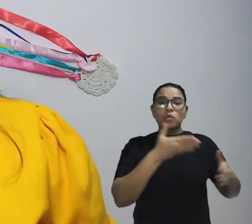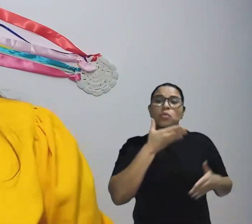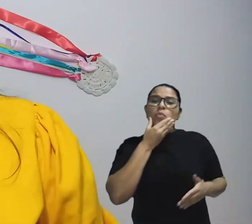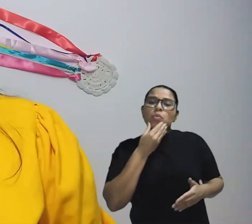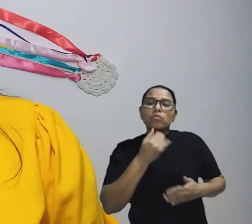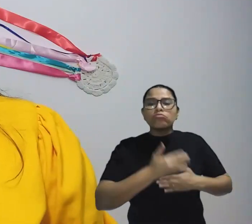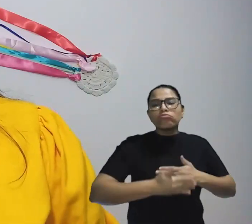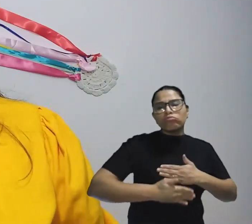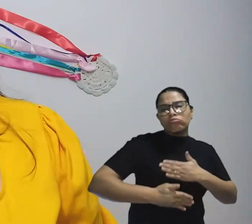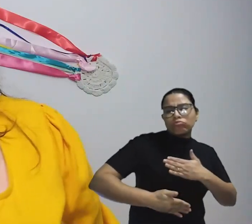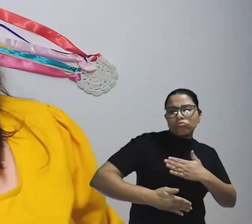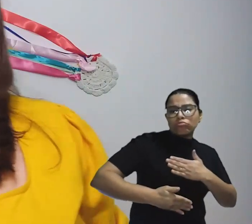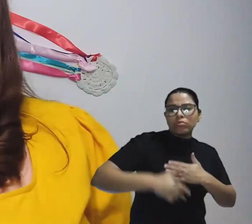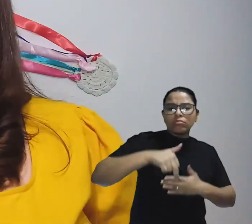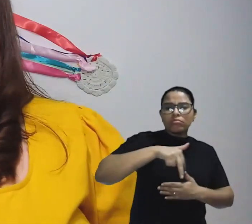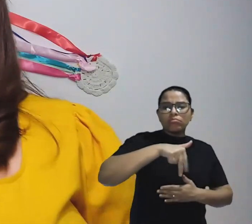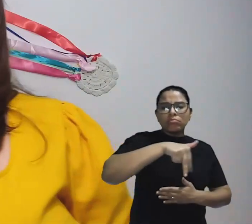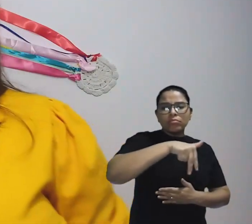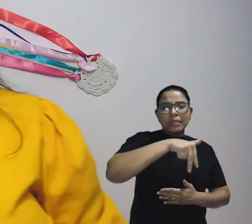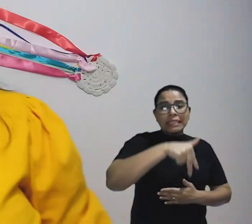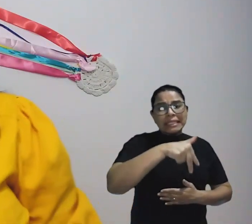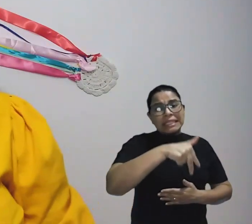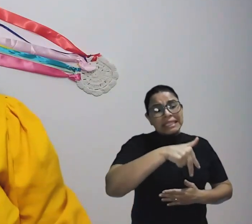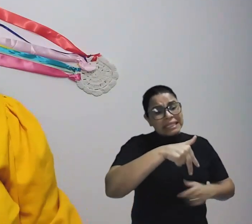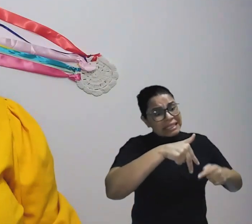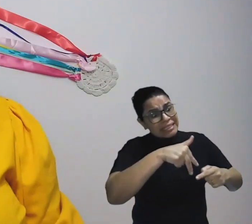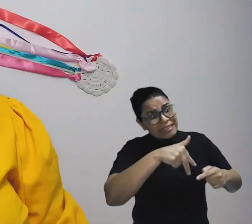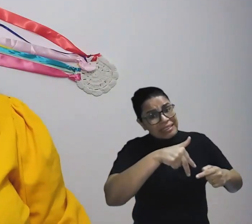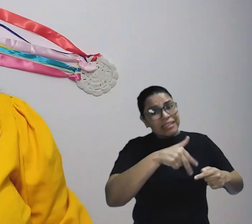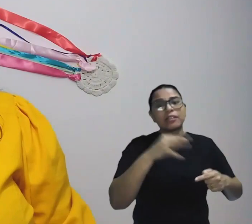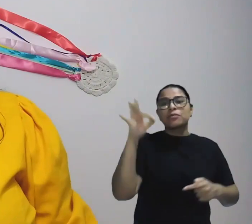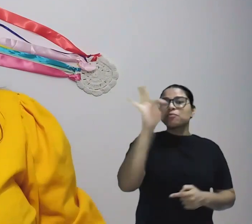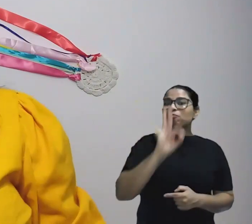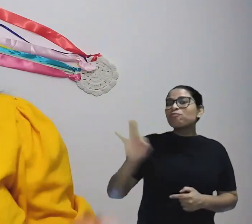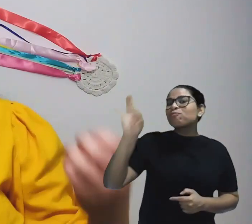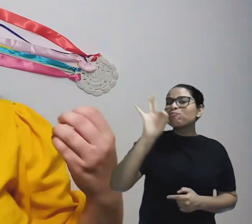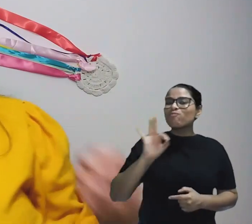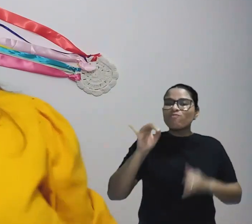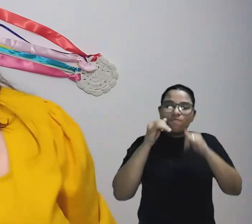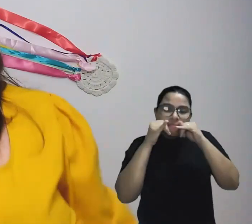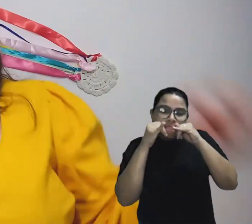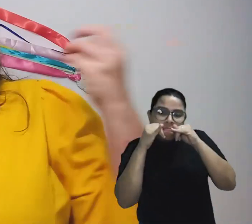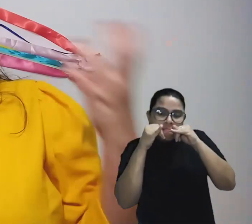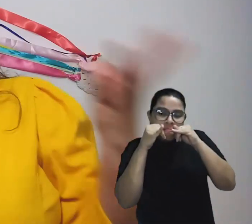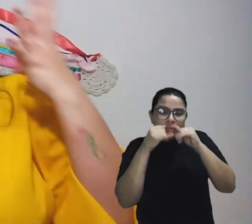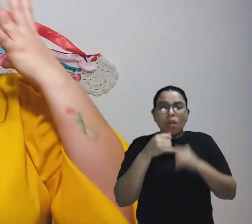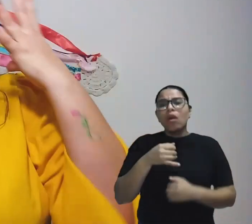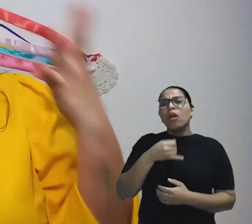pisou num besouro e ficou muito chateado com isso. Então ele chorou